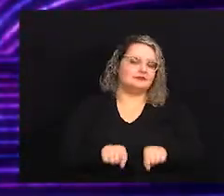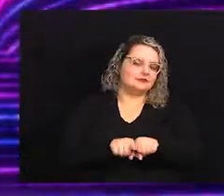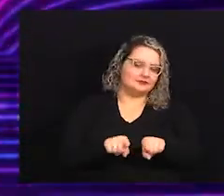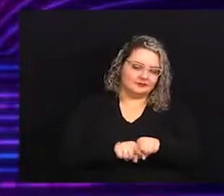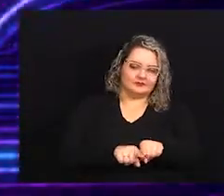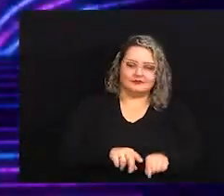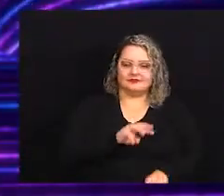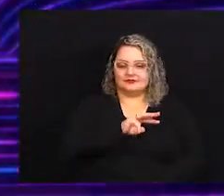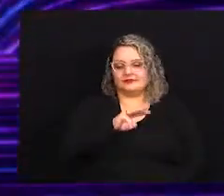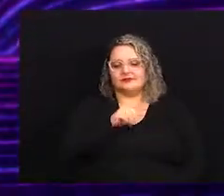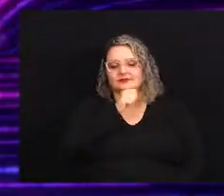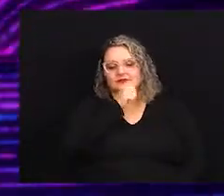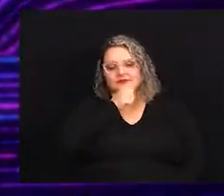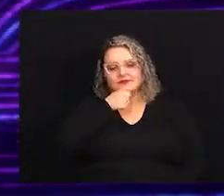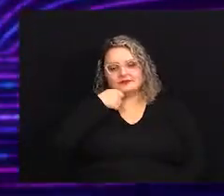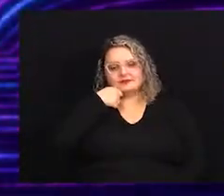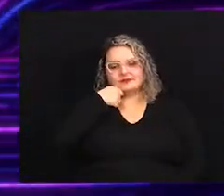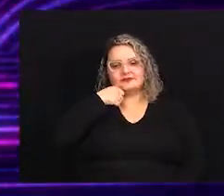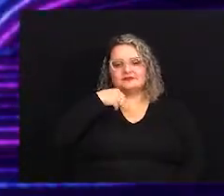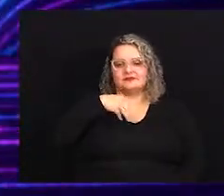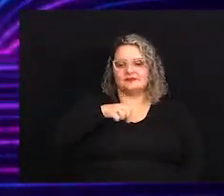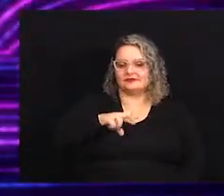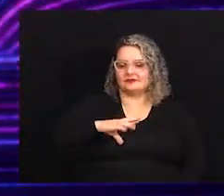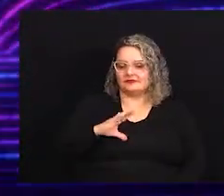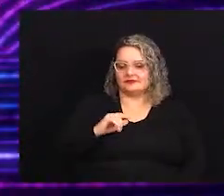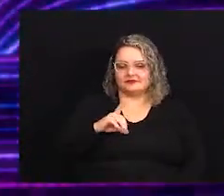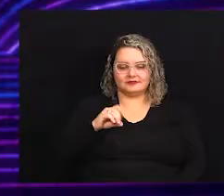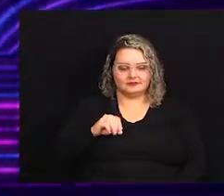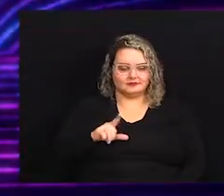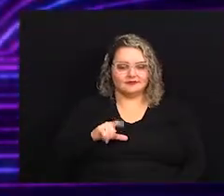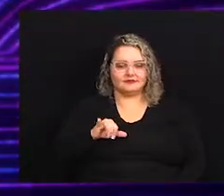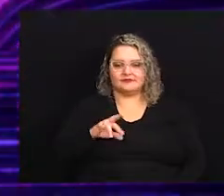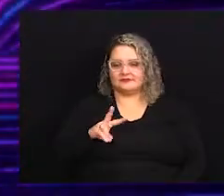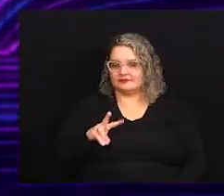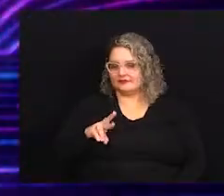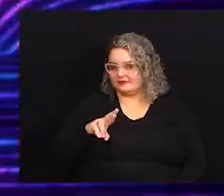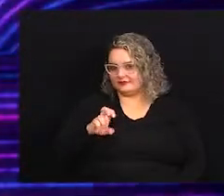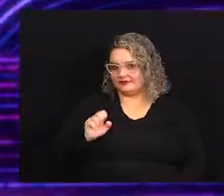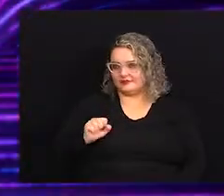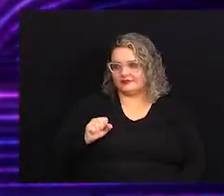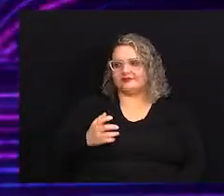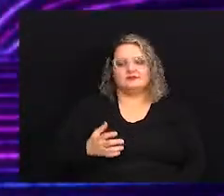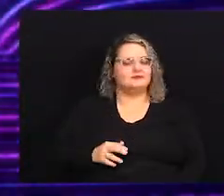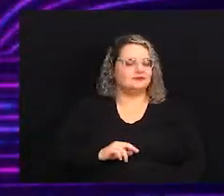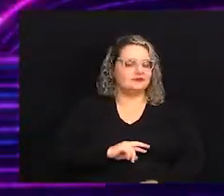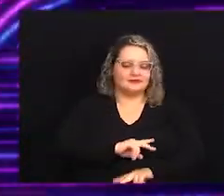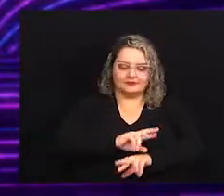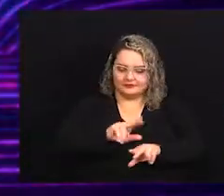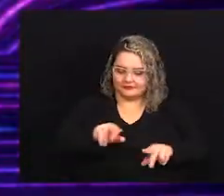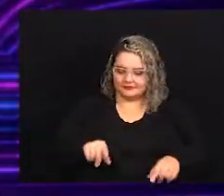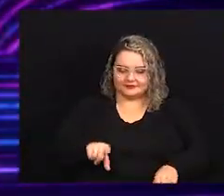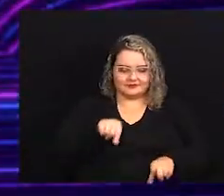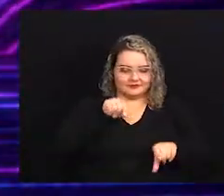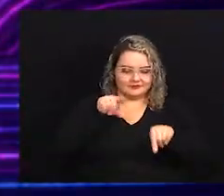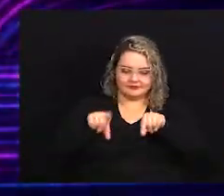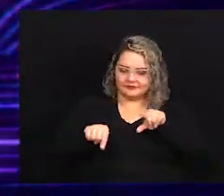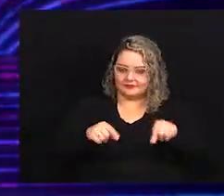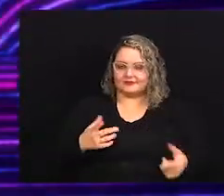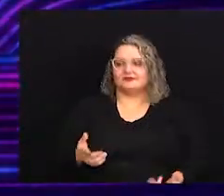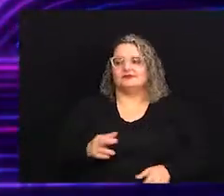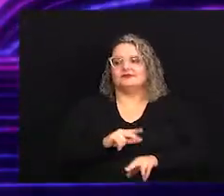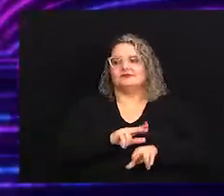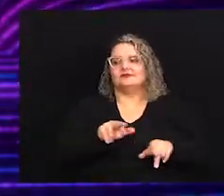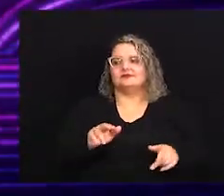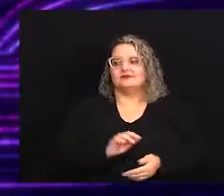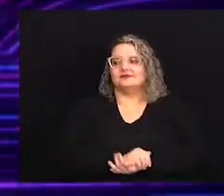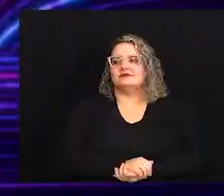site da Amazon, Mercado Livre, enfim, não falta opções, né?